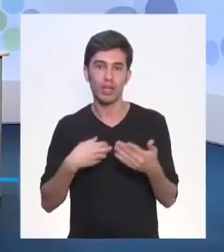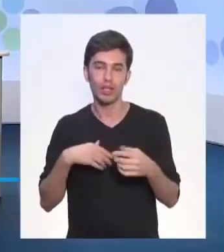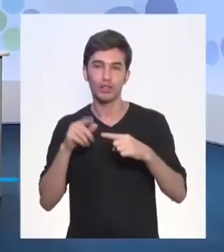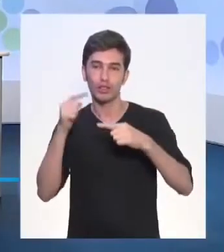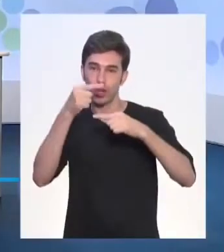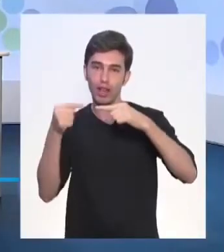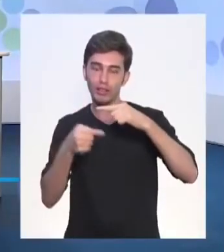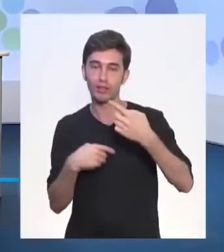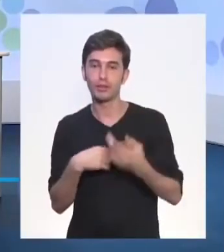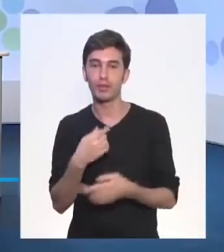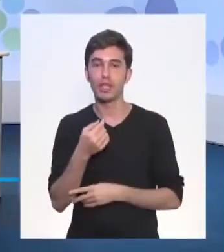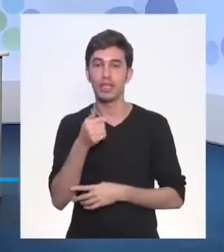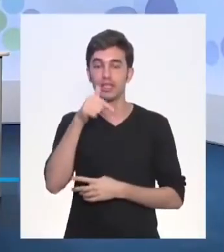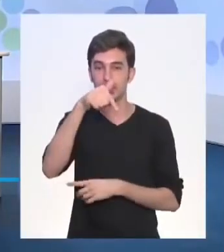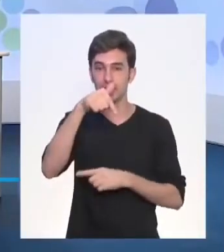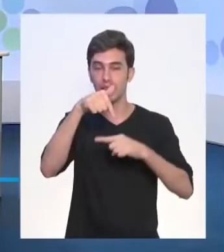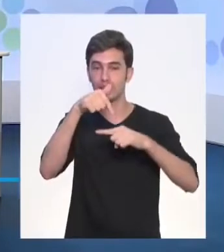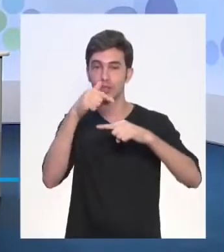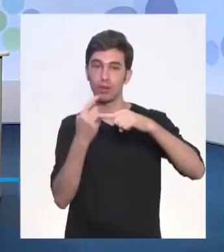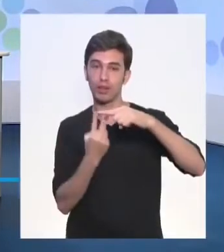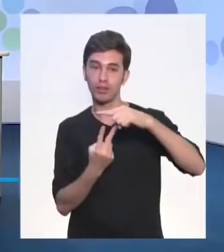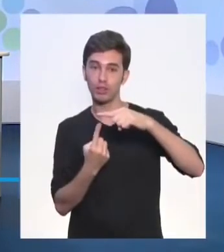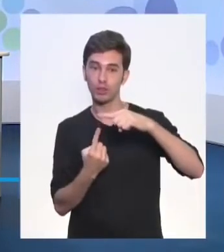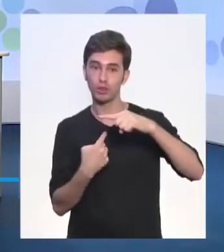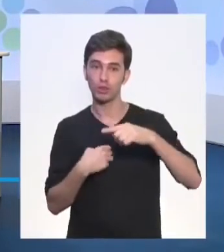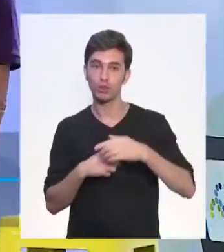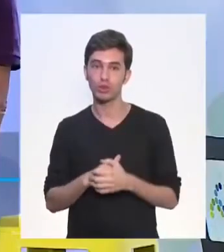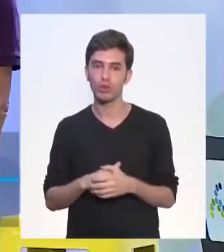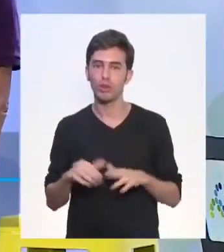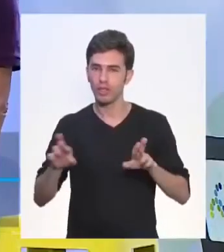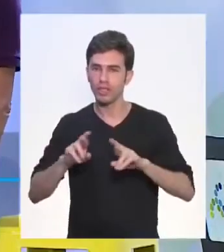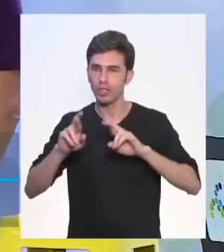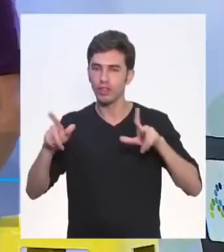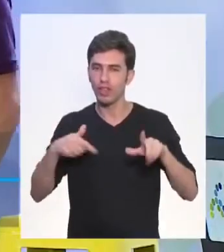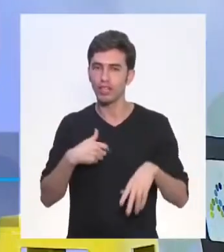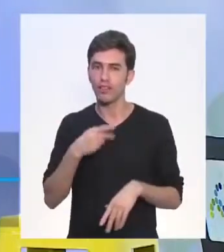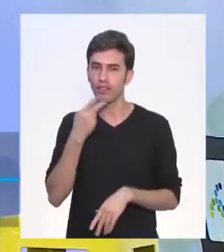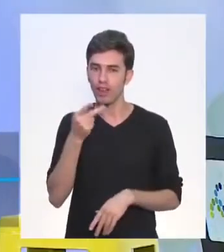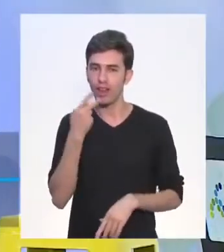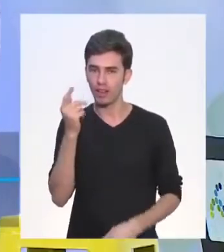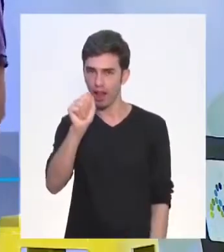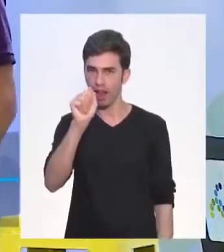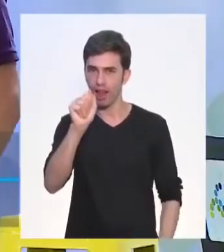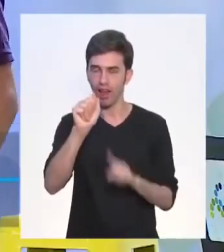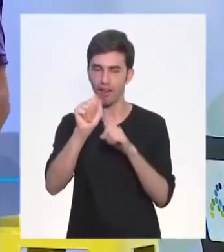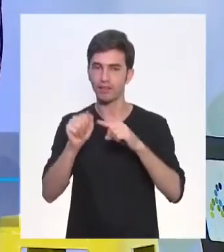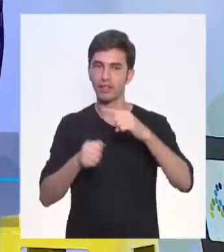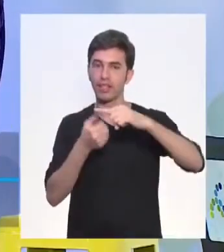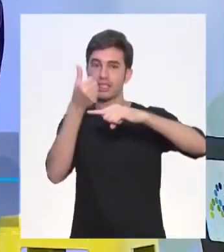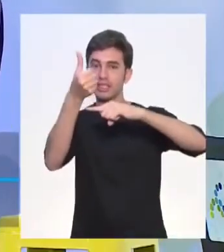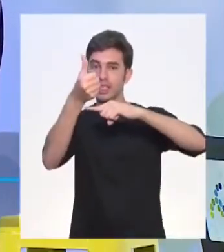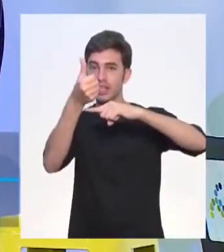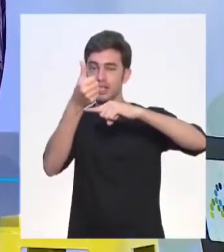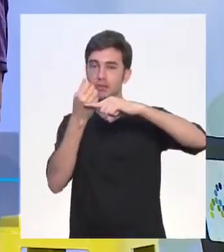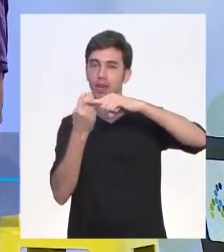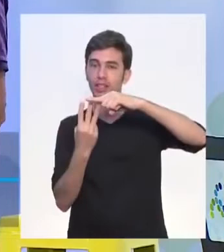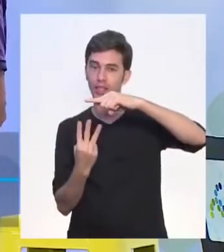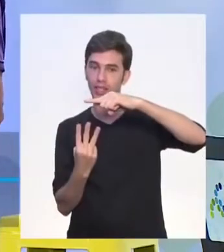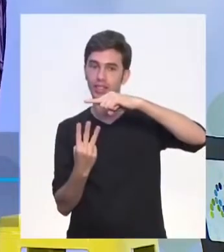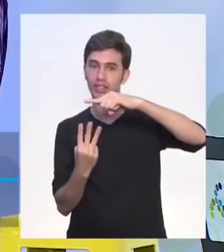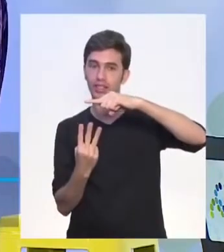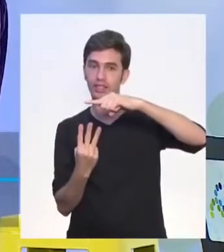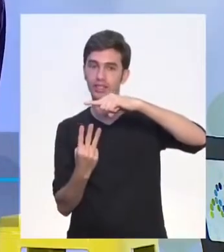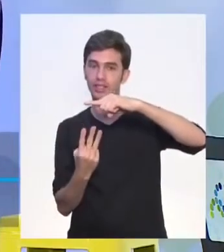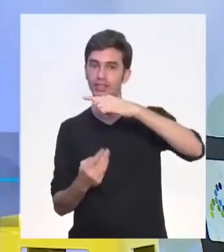A segunda ficou 7 para 21. Peraí, vamos fazer diferente? Fala a resposta da A, Tony. 6 para 3. 6 para 3, vamos